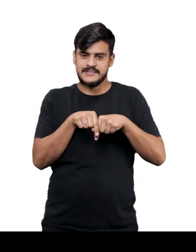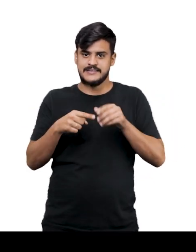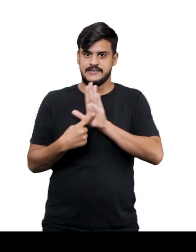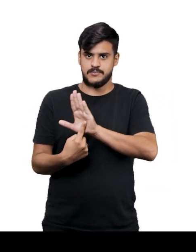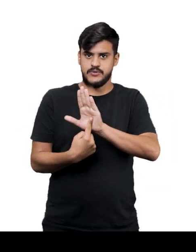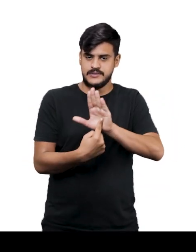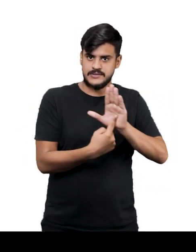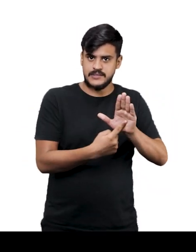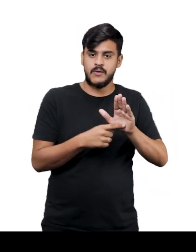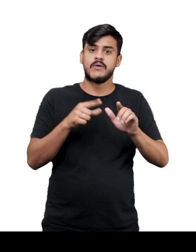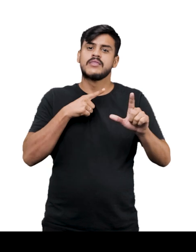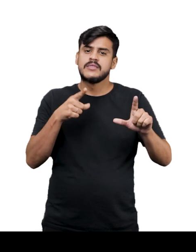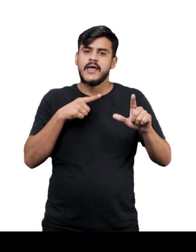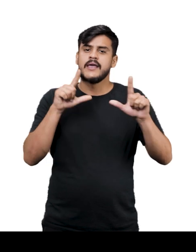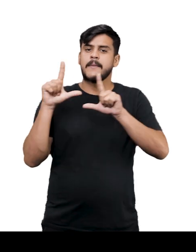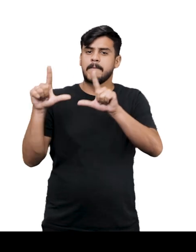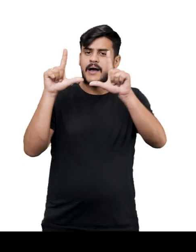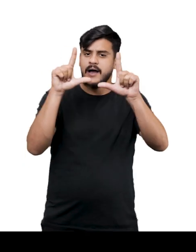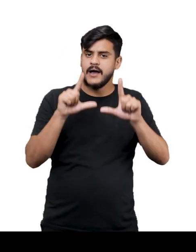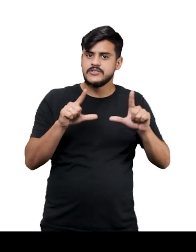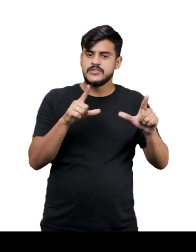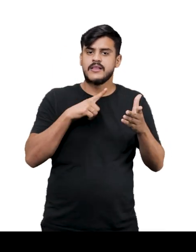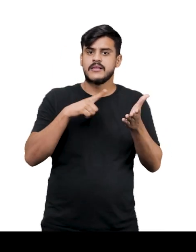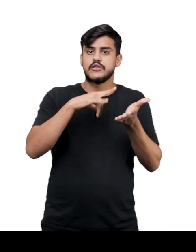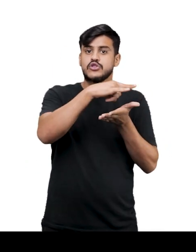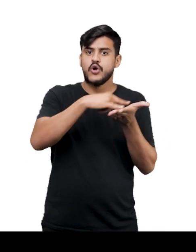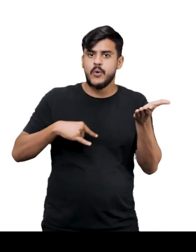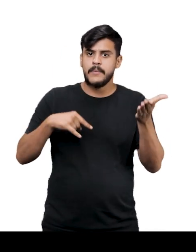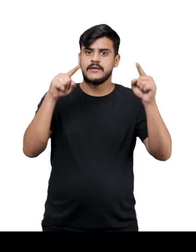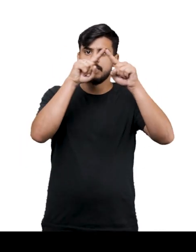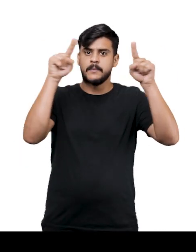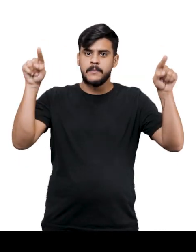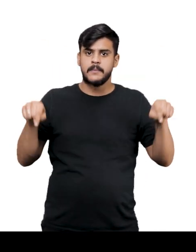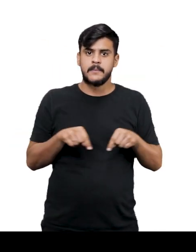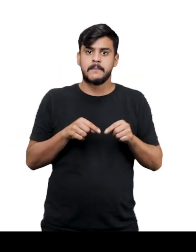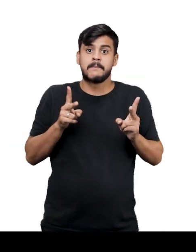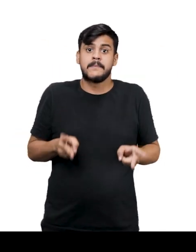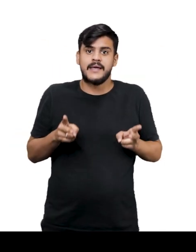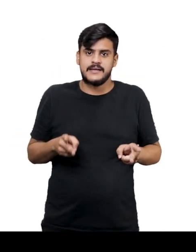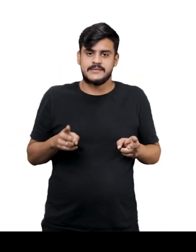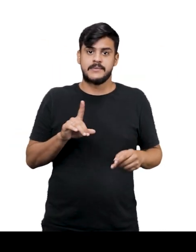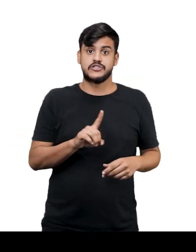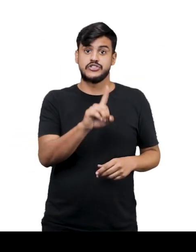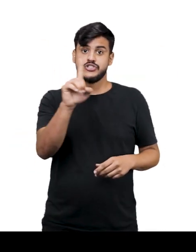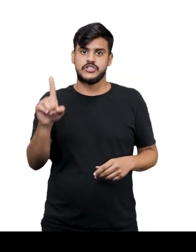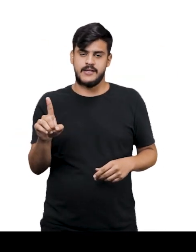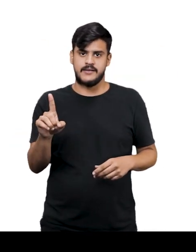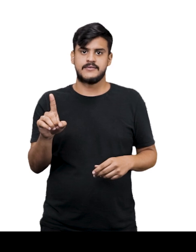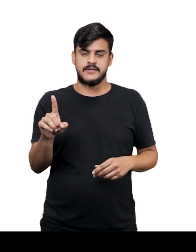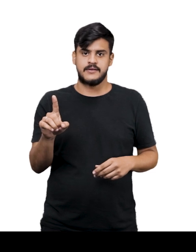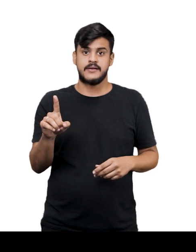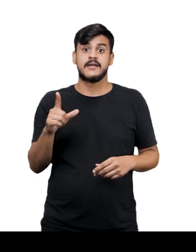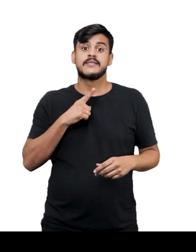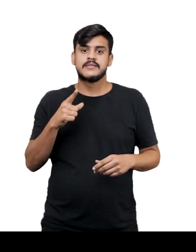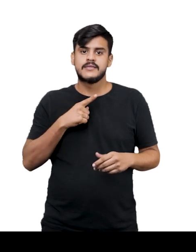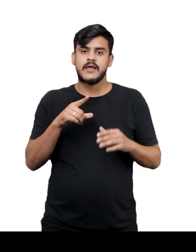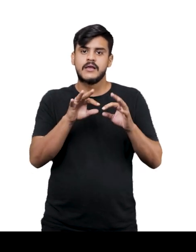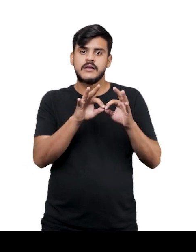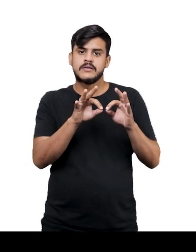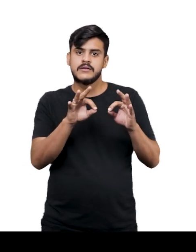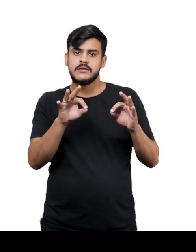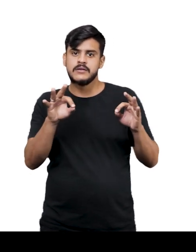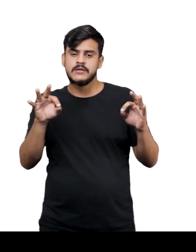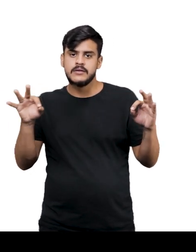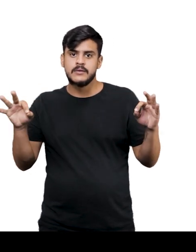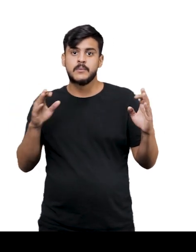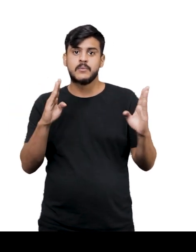da exposição, a seleção de imagens e documentos está disposta na mesma parede à direita do núcleo anterior,